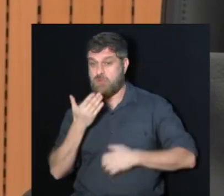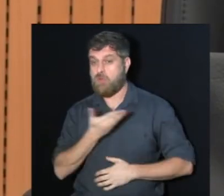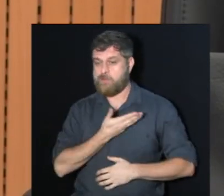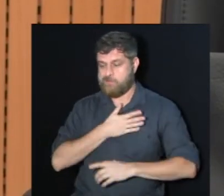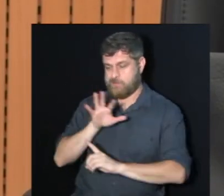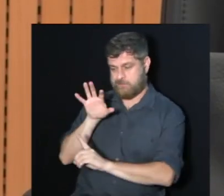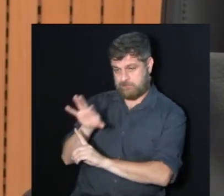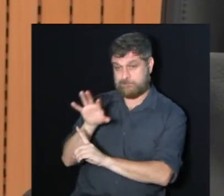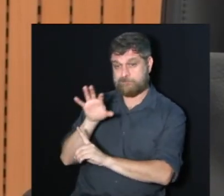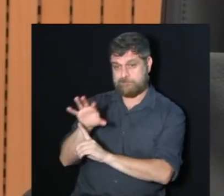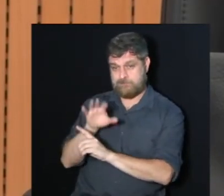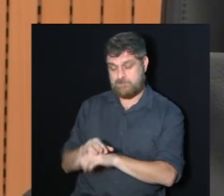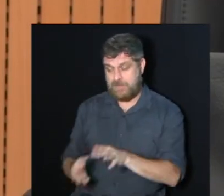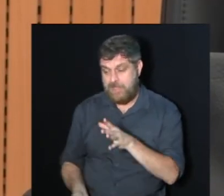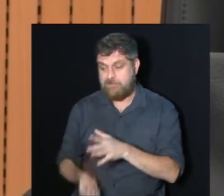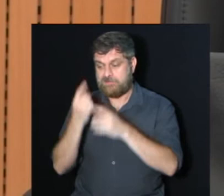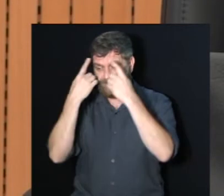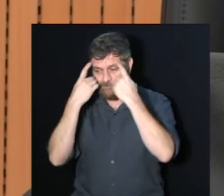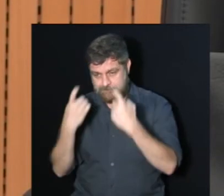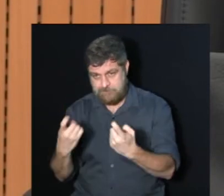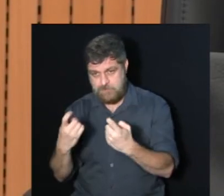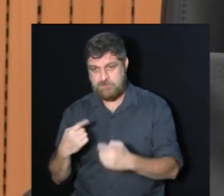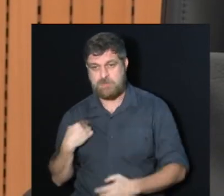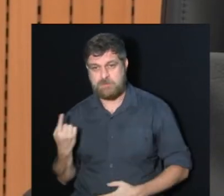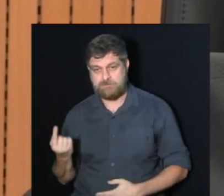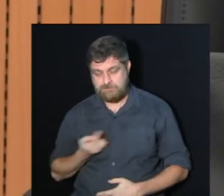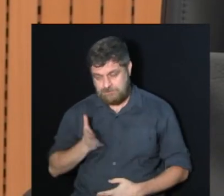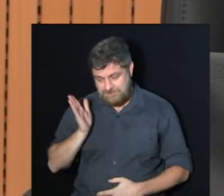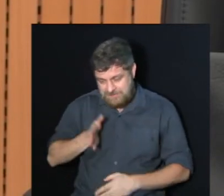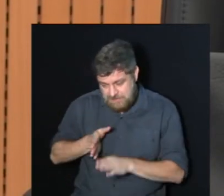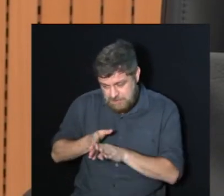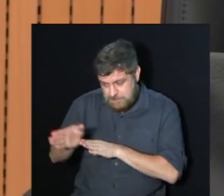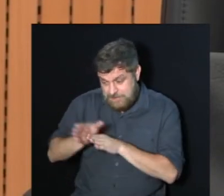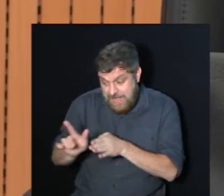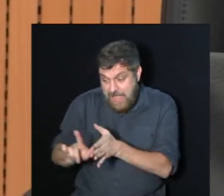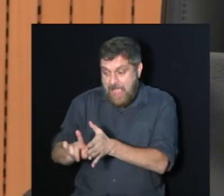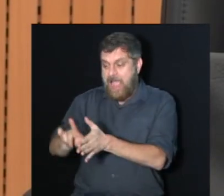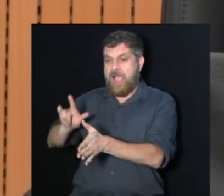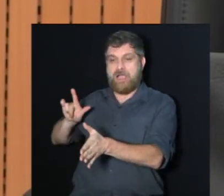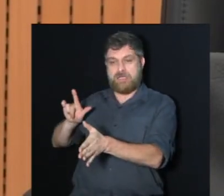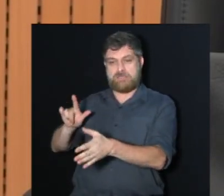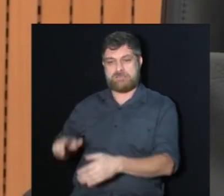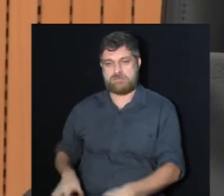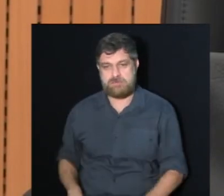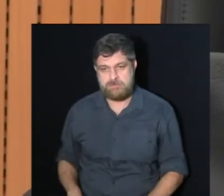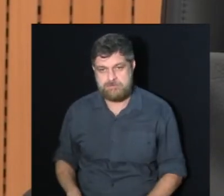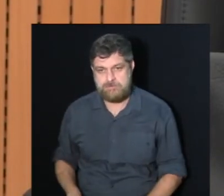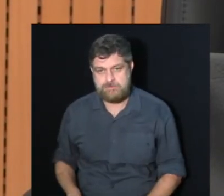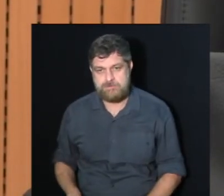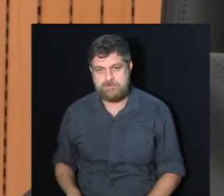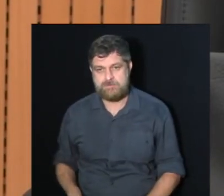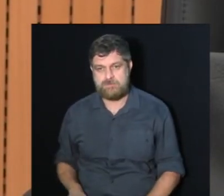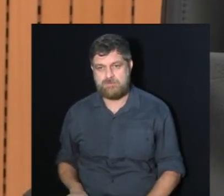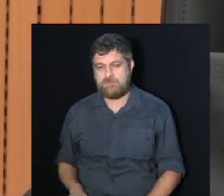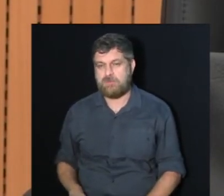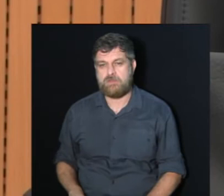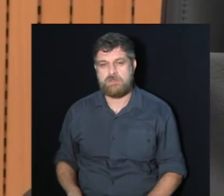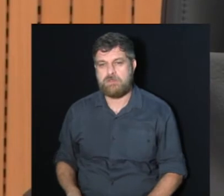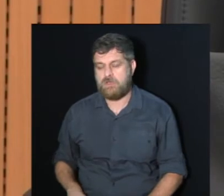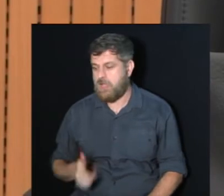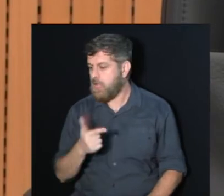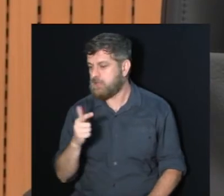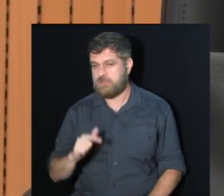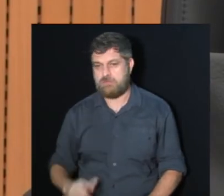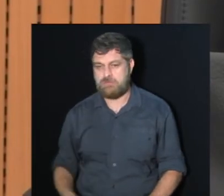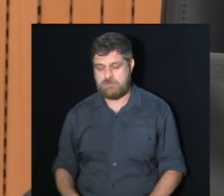amigo, amiga. Então, isso a gente já corta antes, né? Então, a gente não tem festinha, não. Na